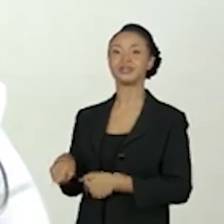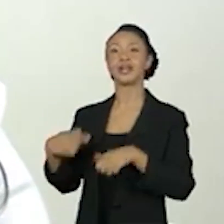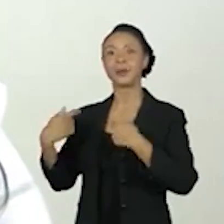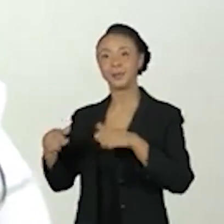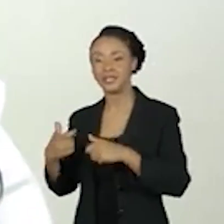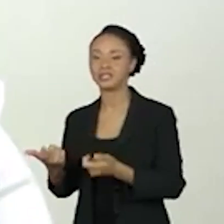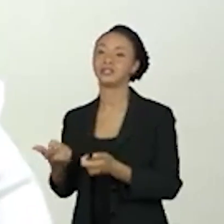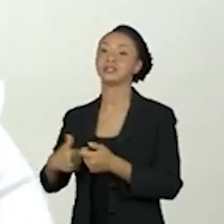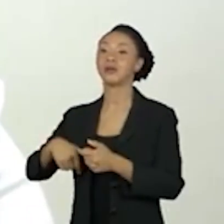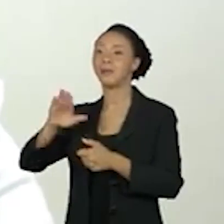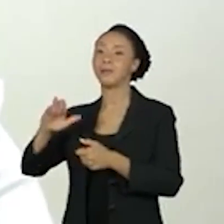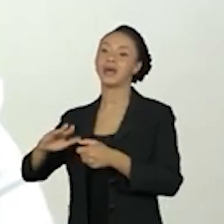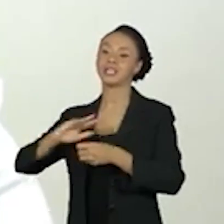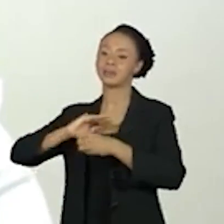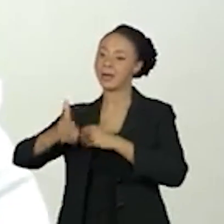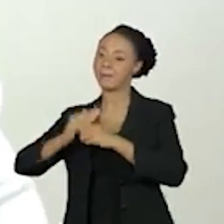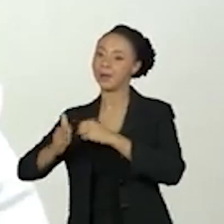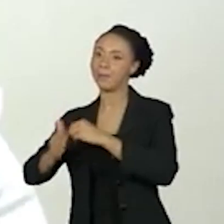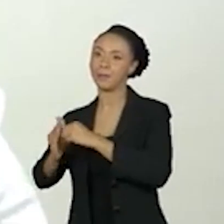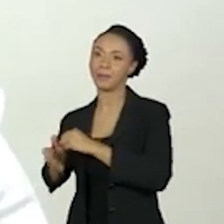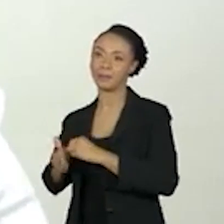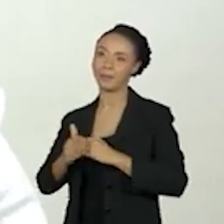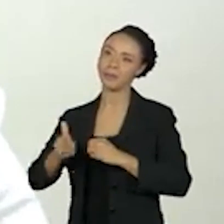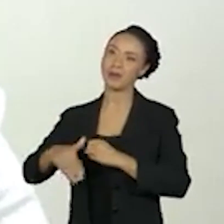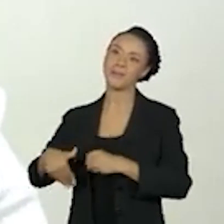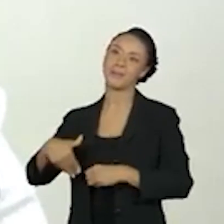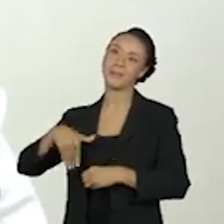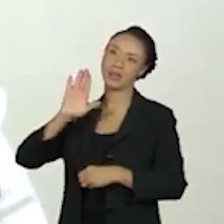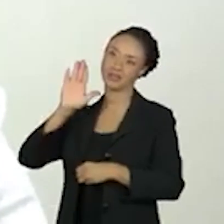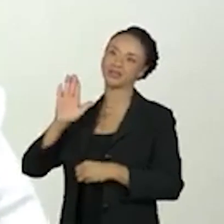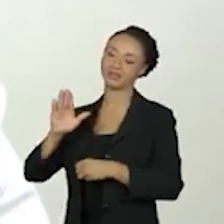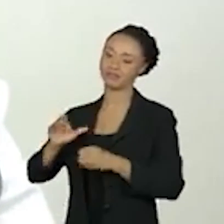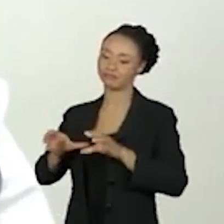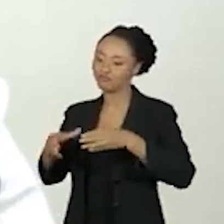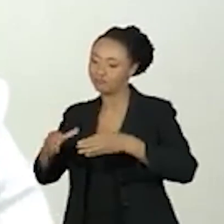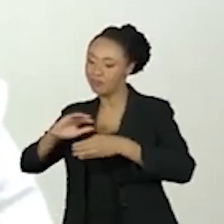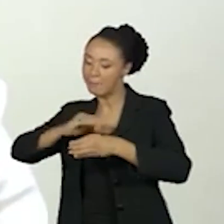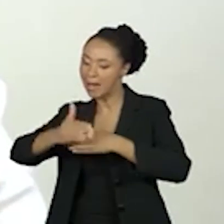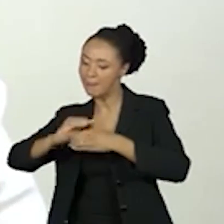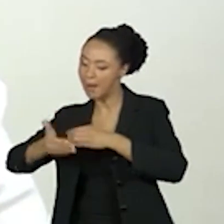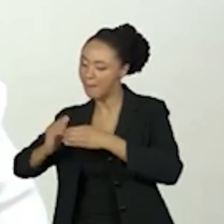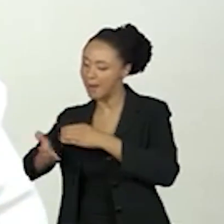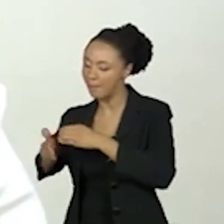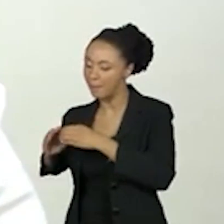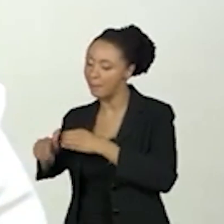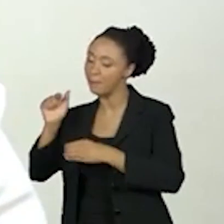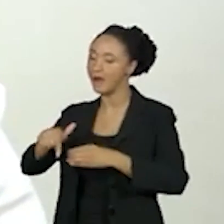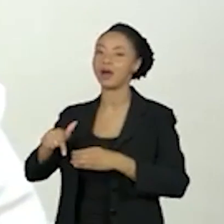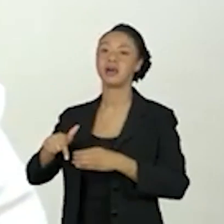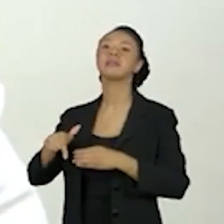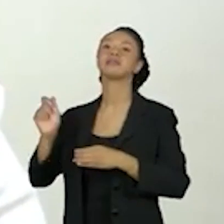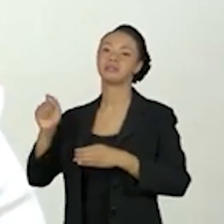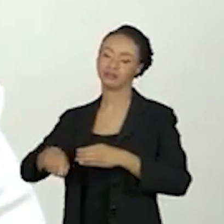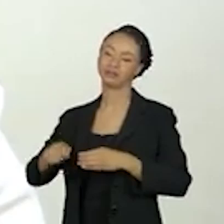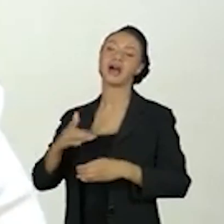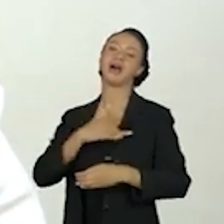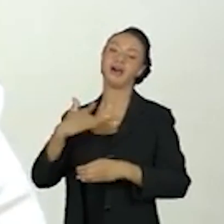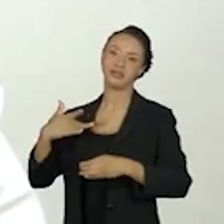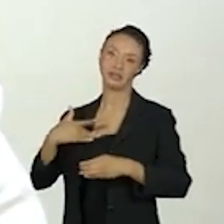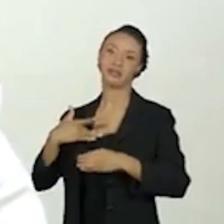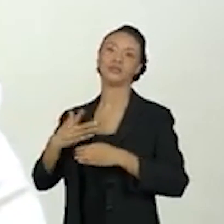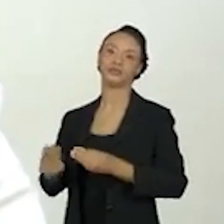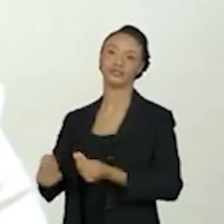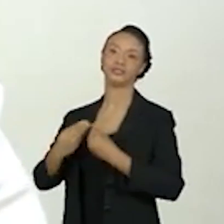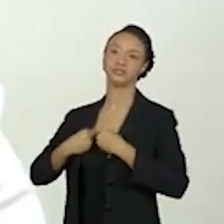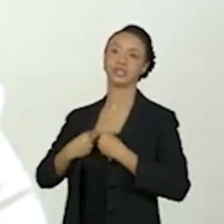Descasque mais e desembale menos, que isso vai te promover saúde. Quando a gente pensa em saúde, né, não só